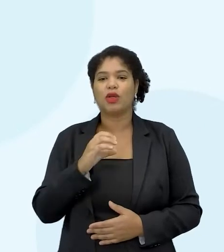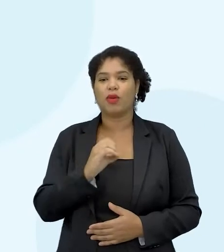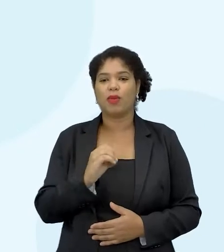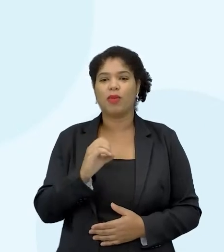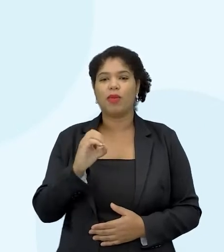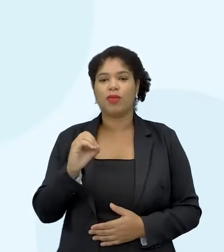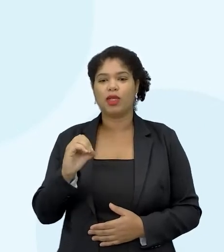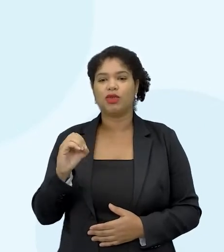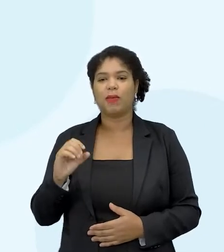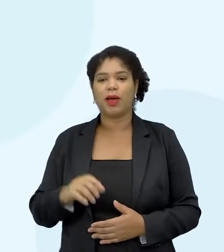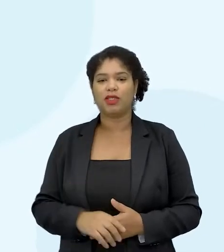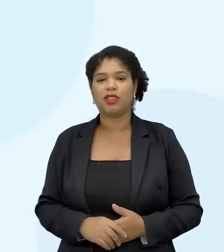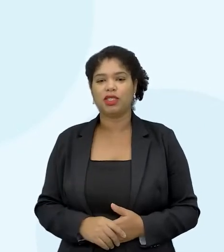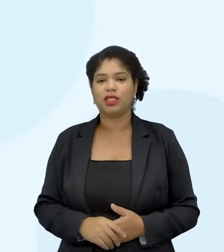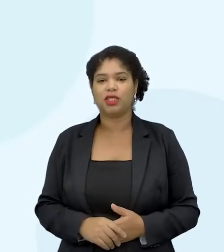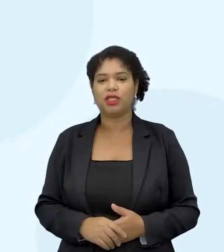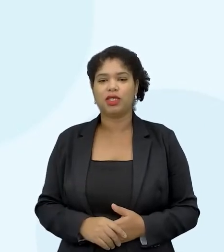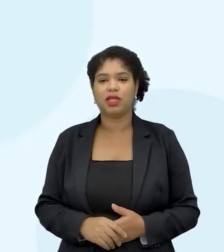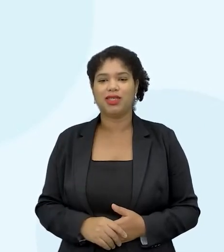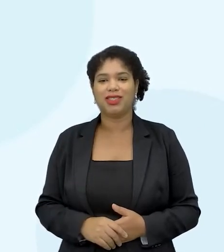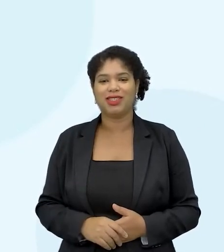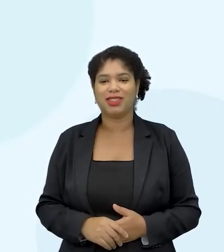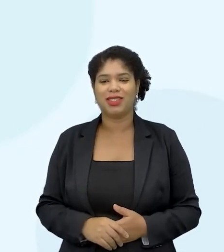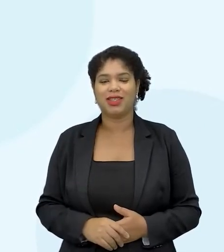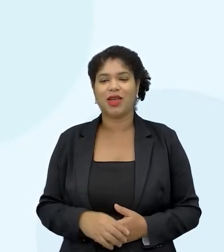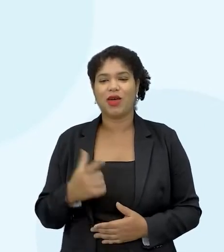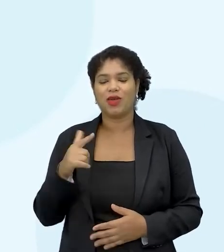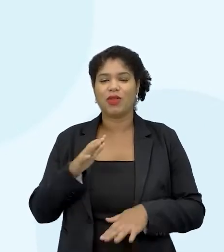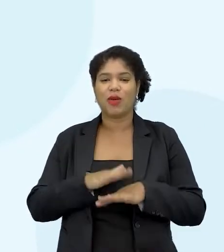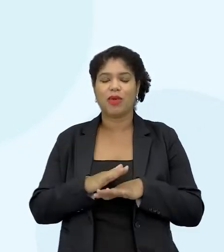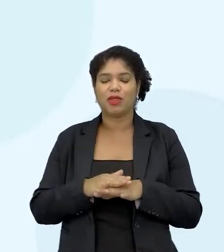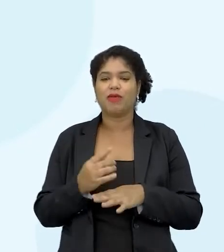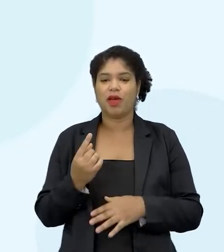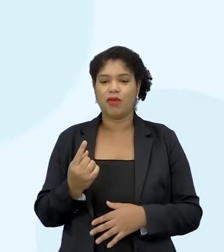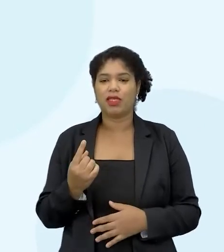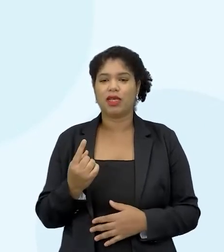vocês visualizarem melhor, tá? Mas é só um pontinho.